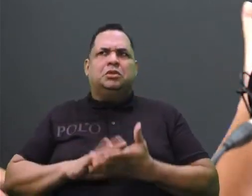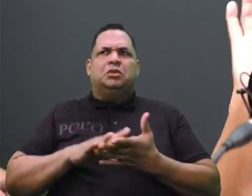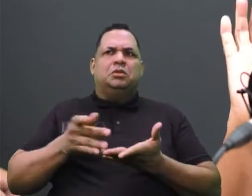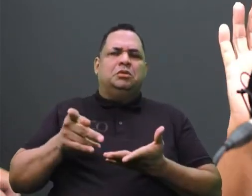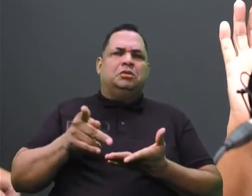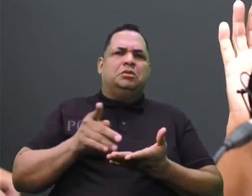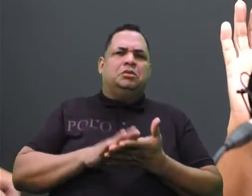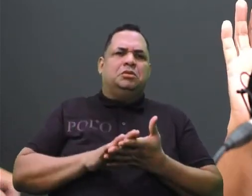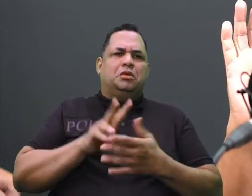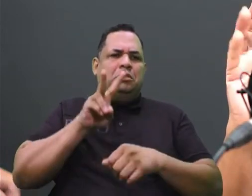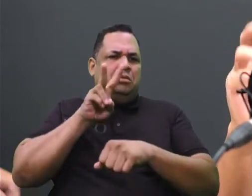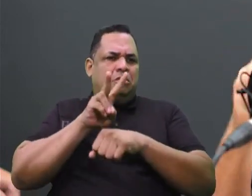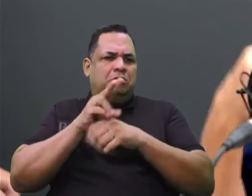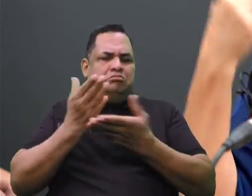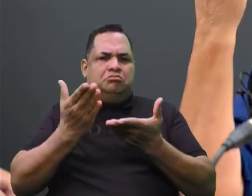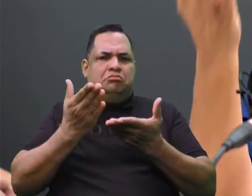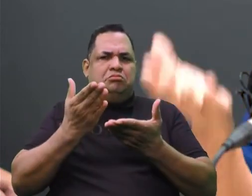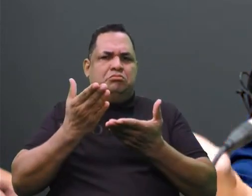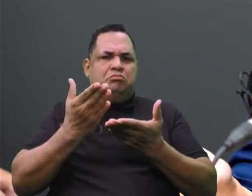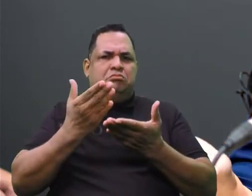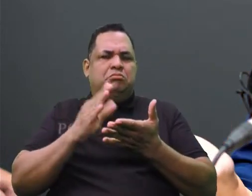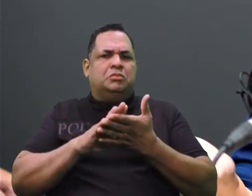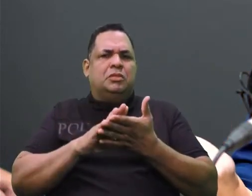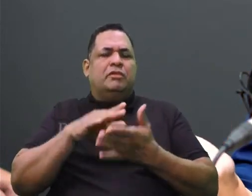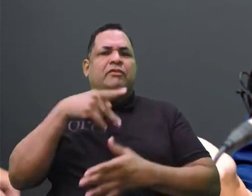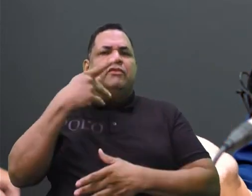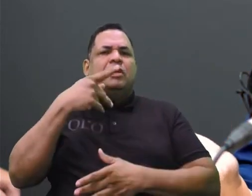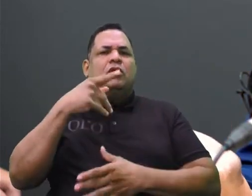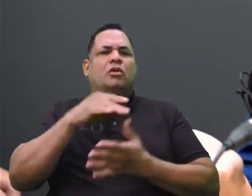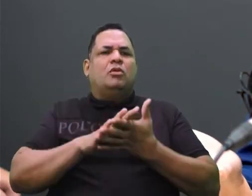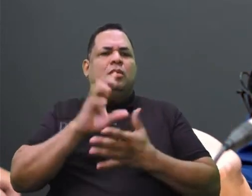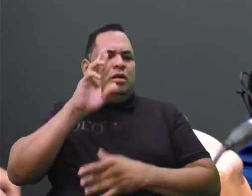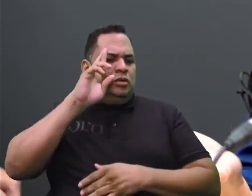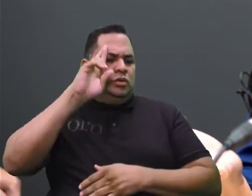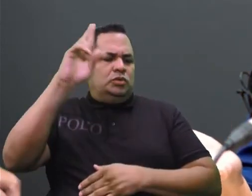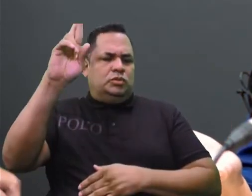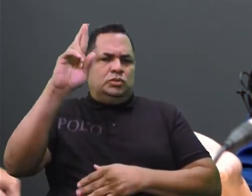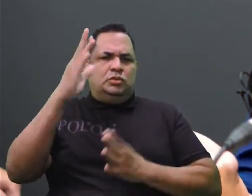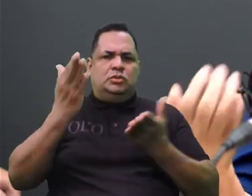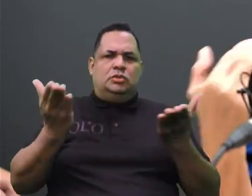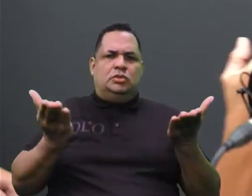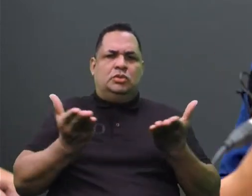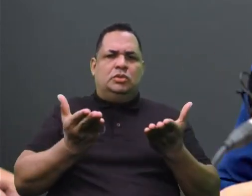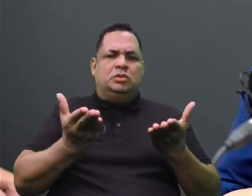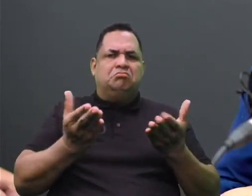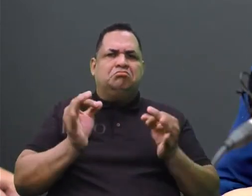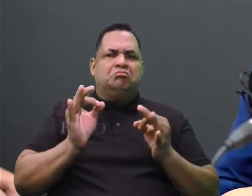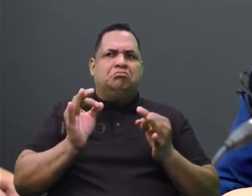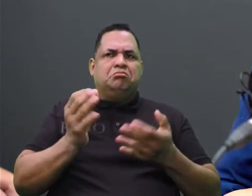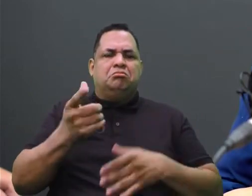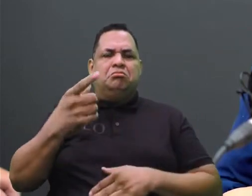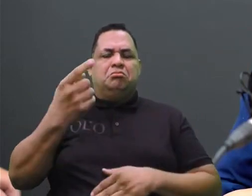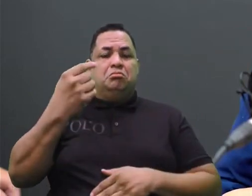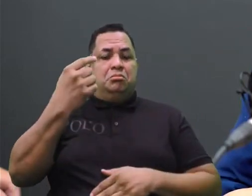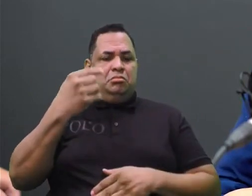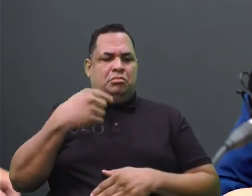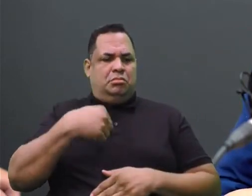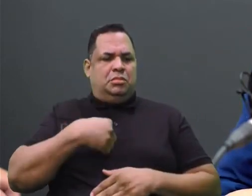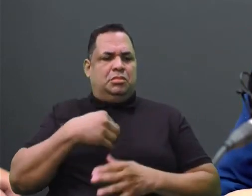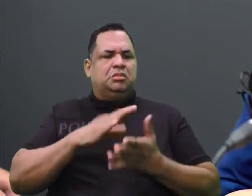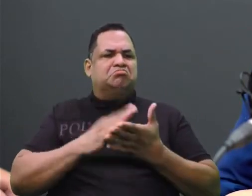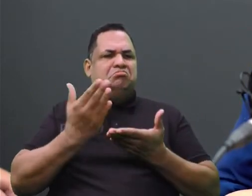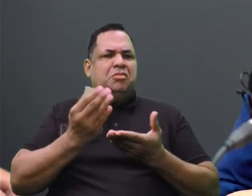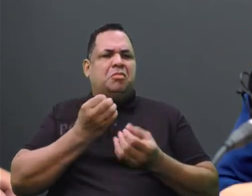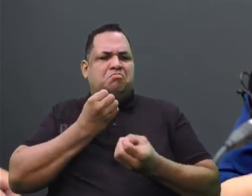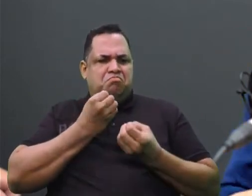quem falou, disse para a diretora da divisão de ensino especial que eu era uma excelente